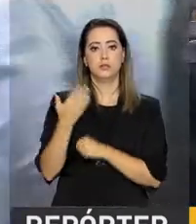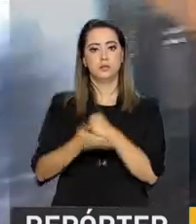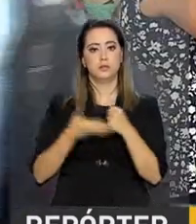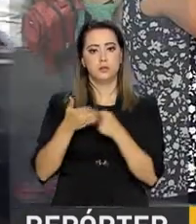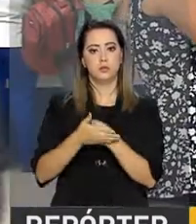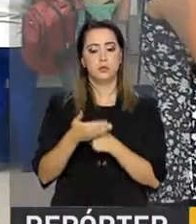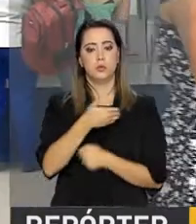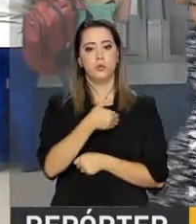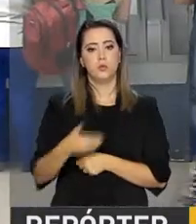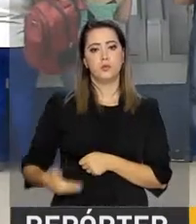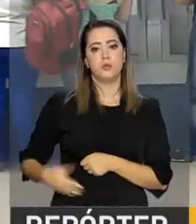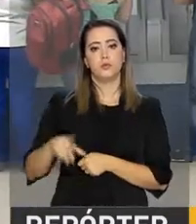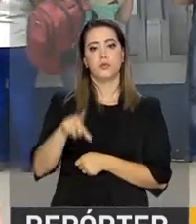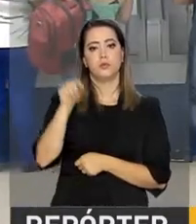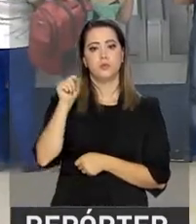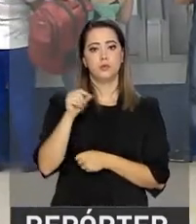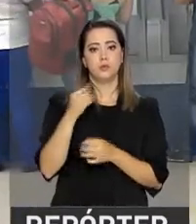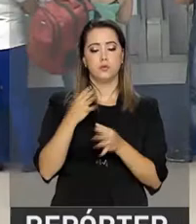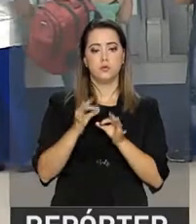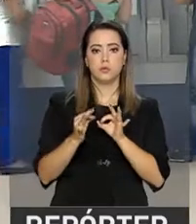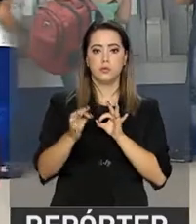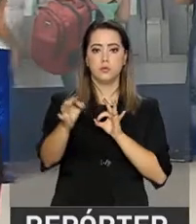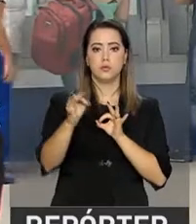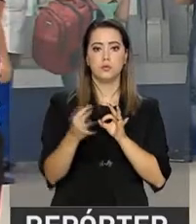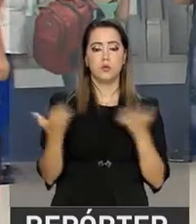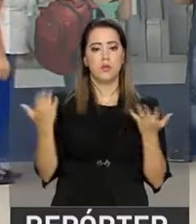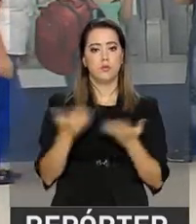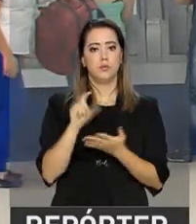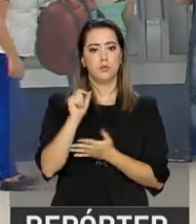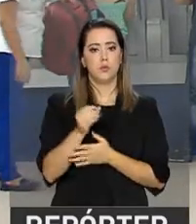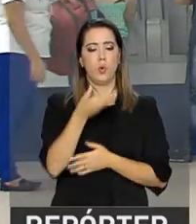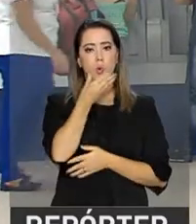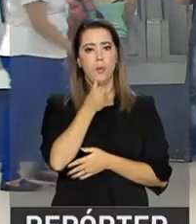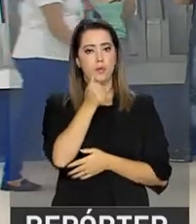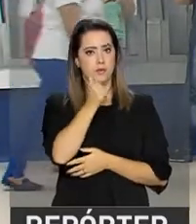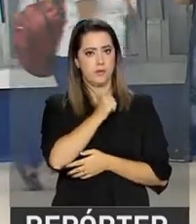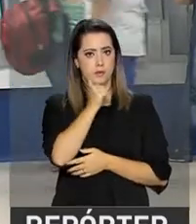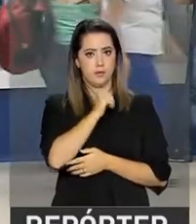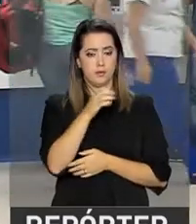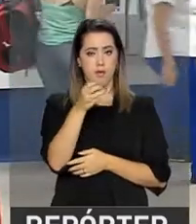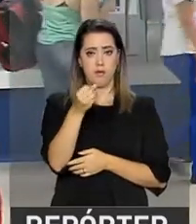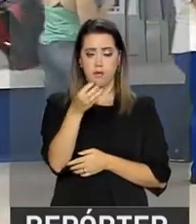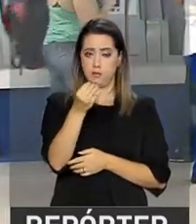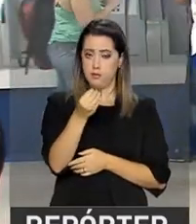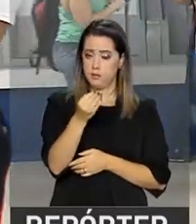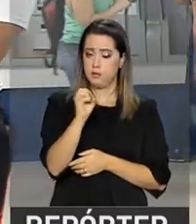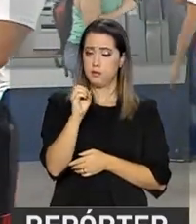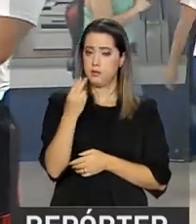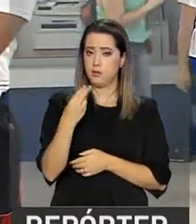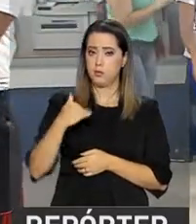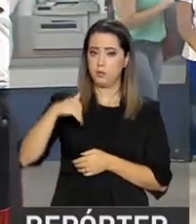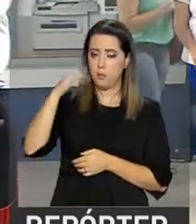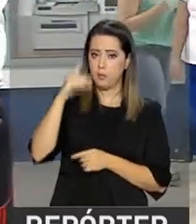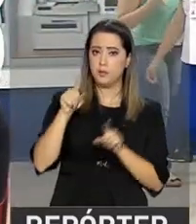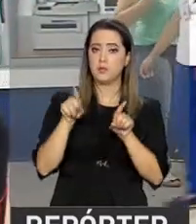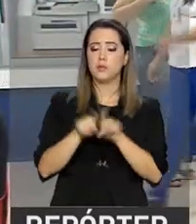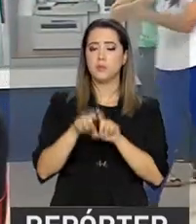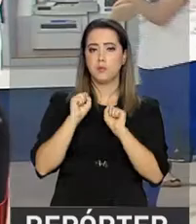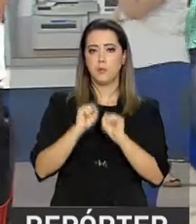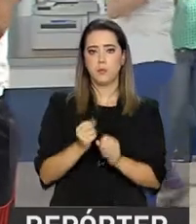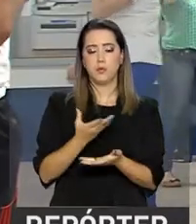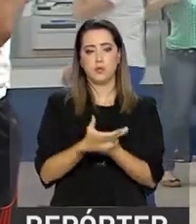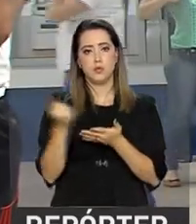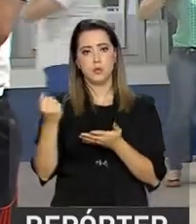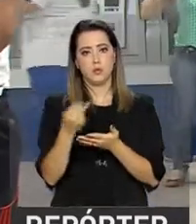decidiu ampliar o leque de beneficiários agora homens e mulheres com 60 anos ou mais podem sacar o